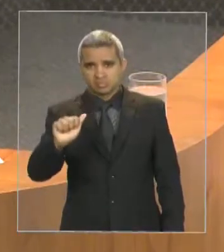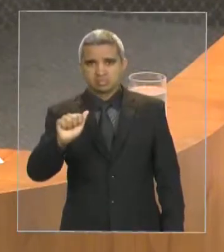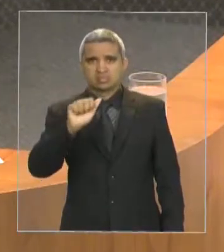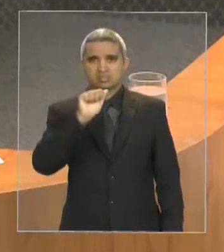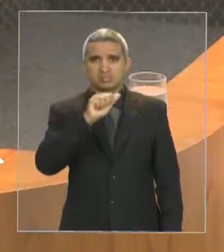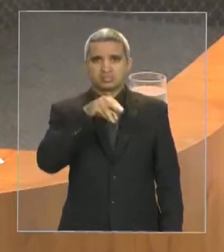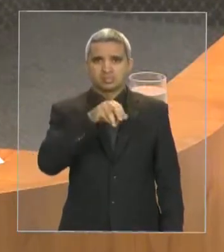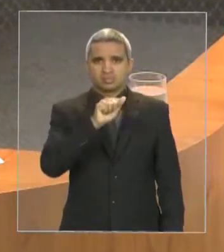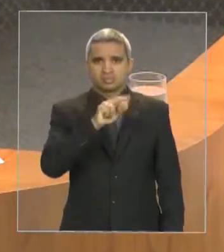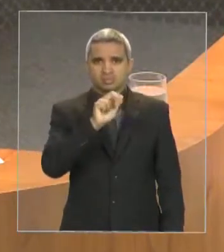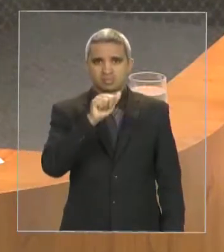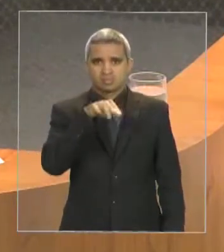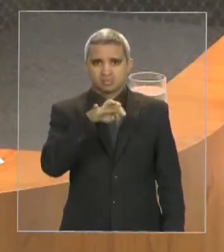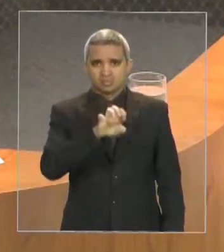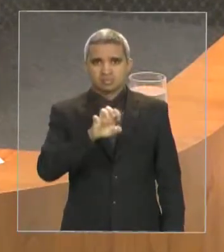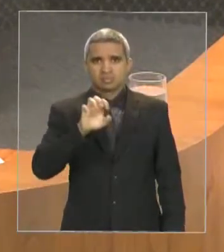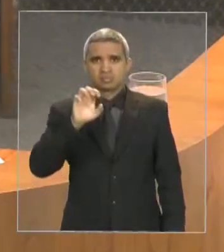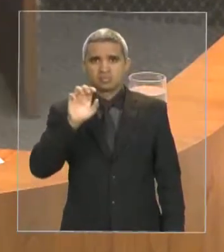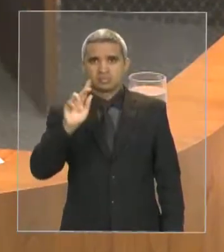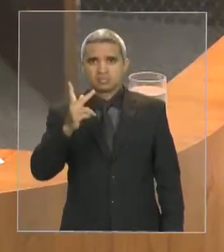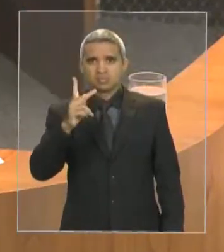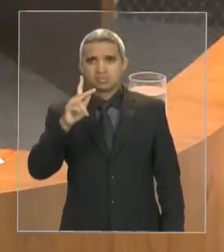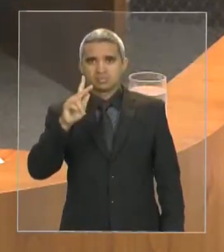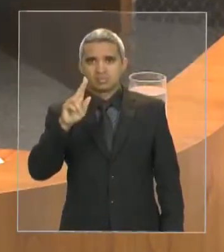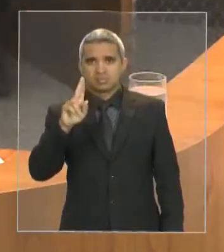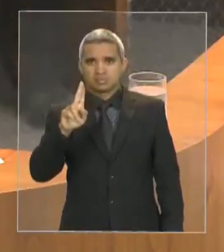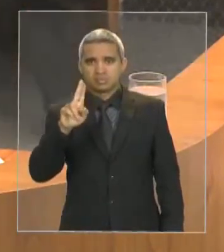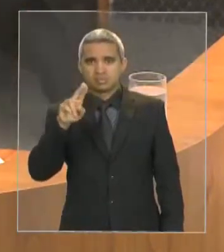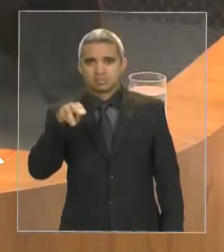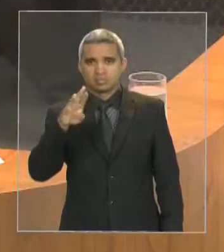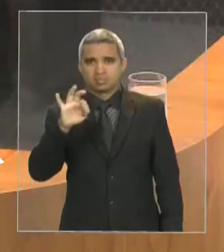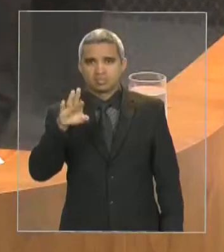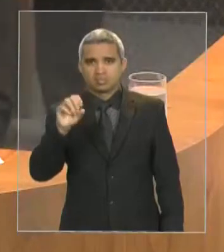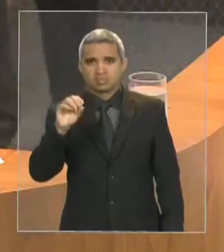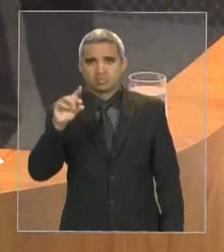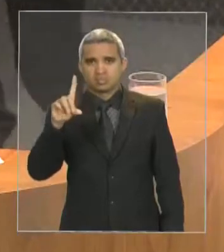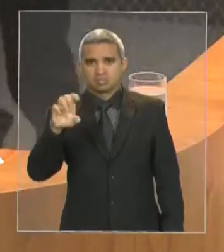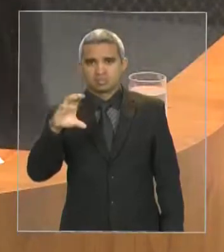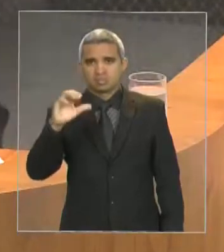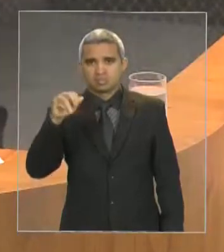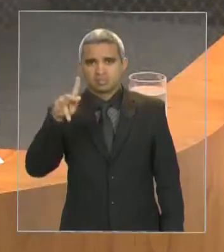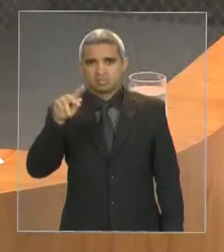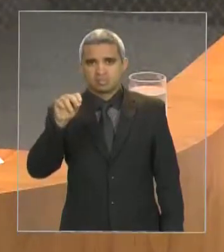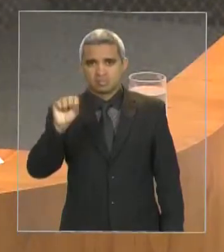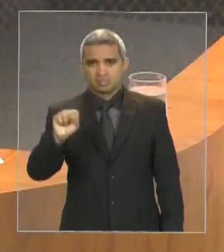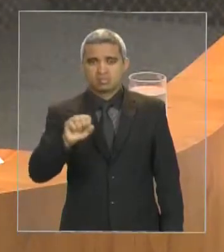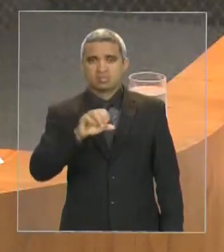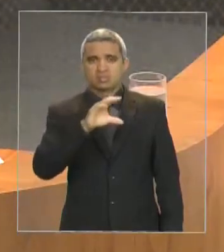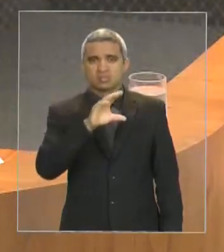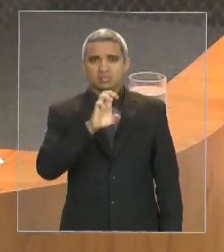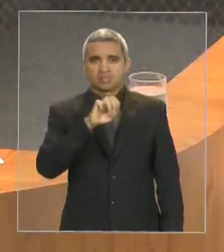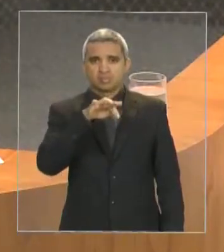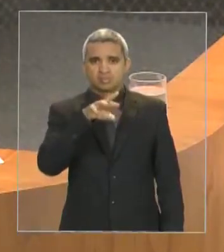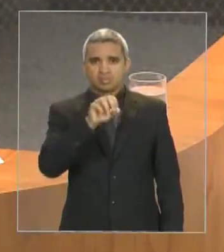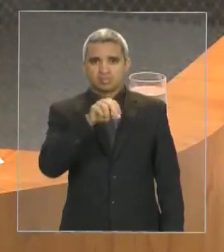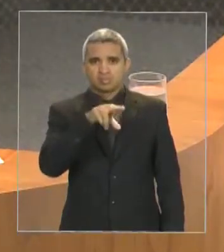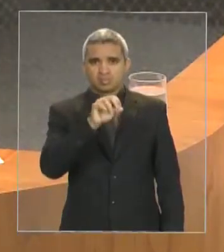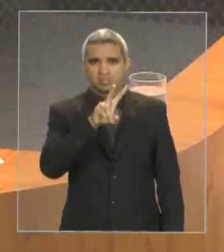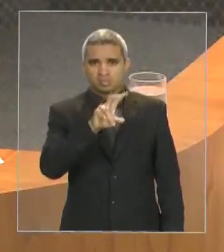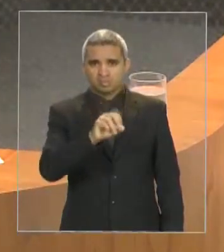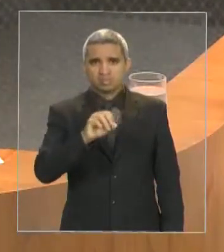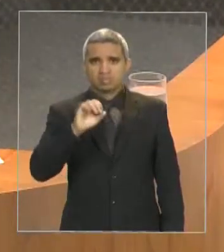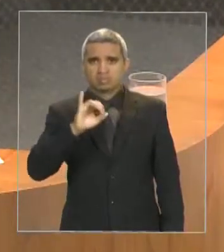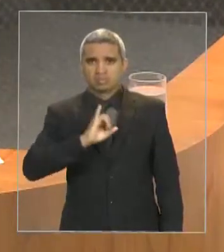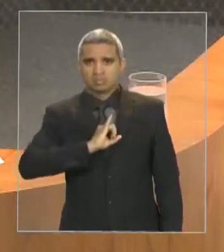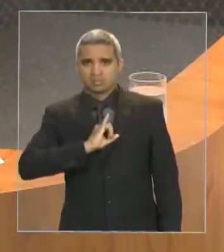Maranhão, Humberto de Campos, Centro Novo do Maranhão, Centro Novo do Maranhão,